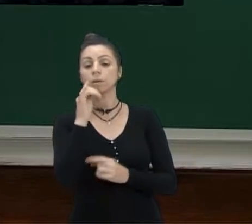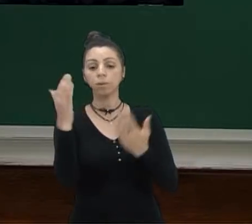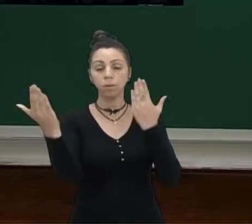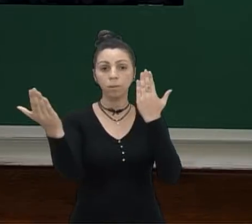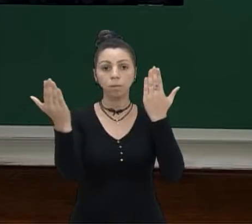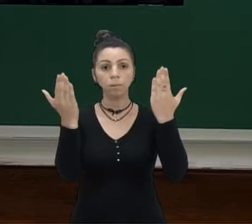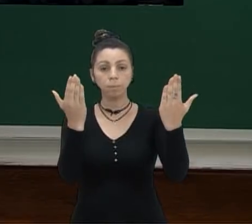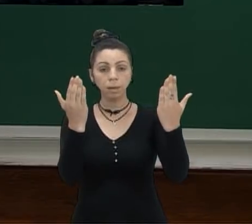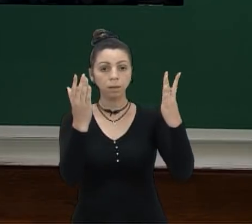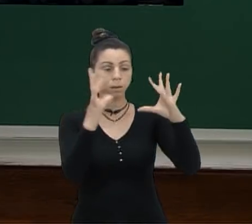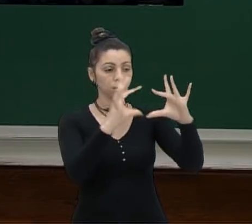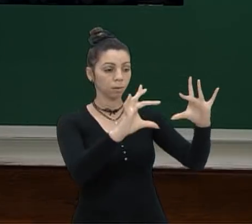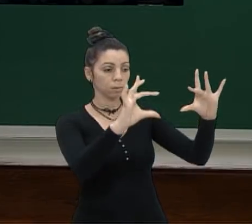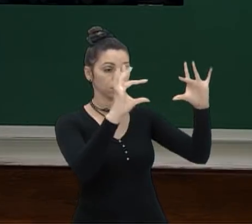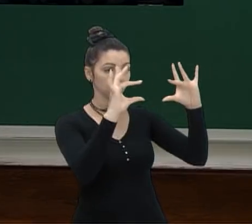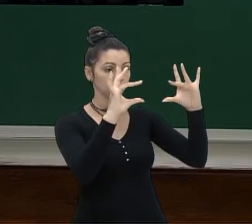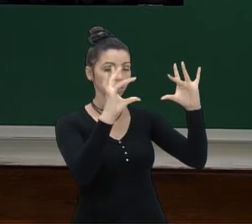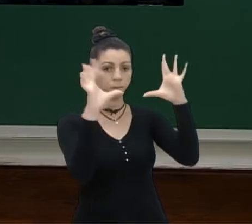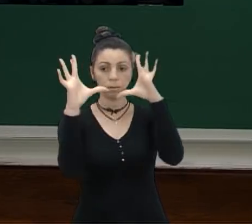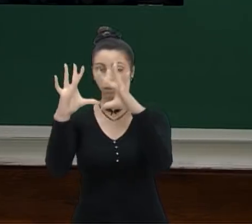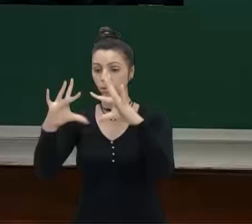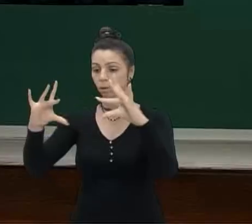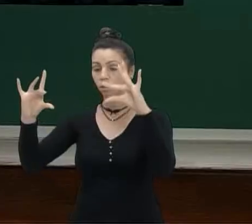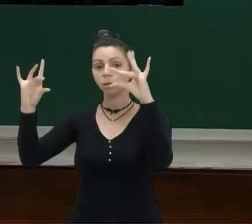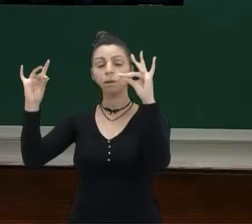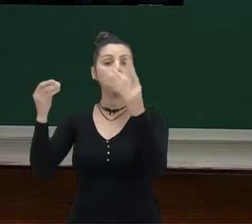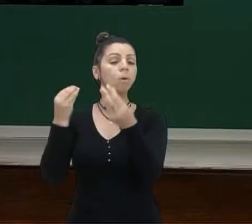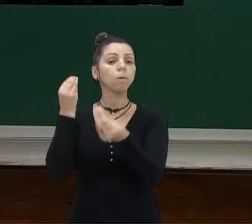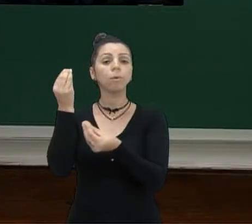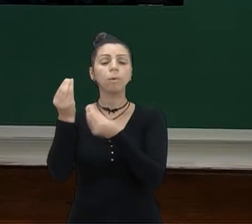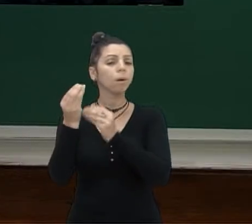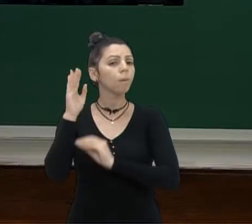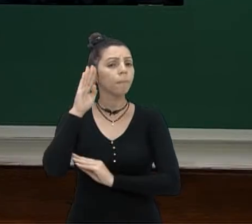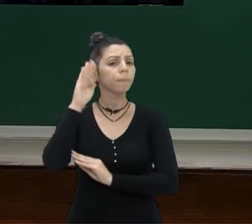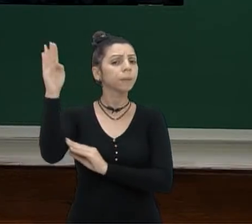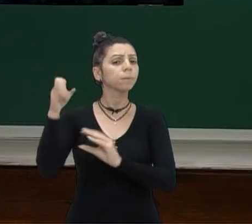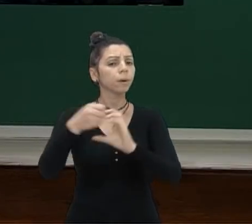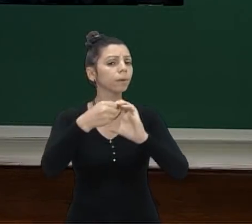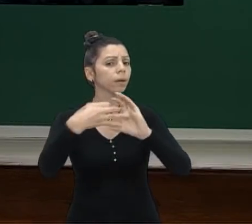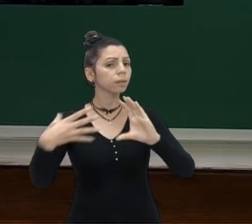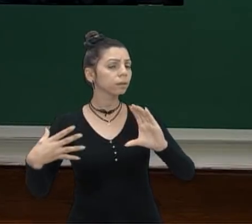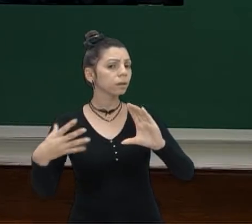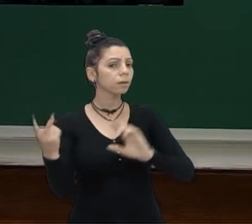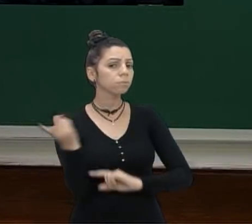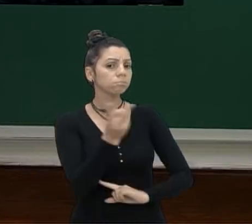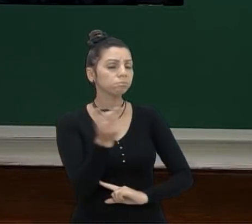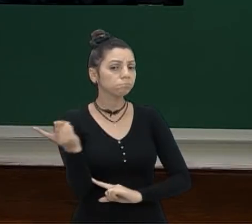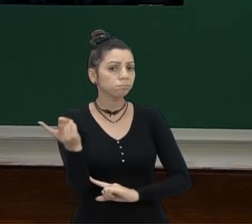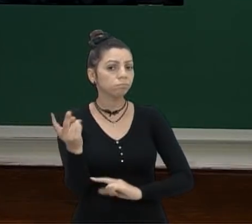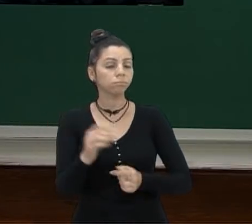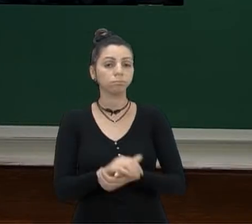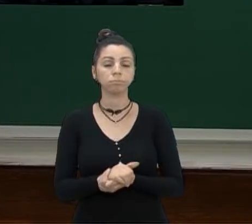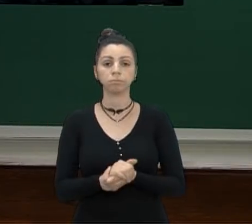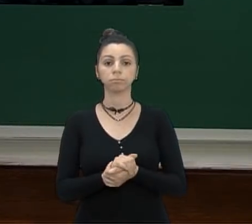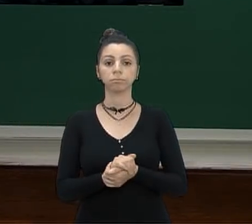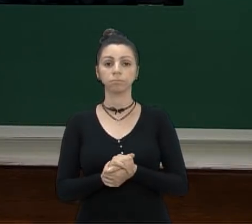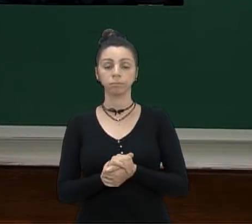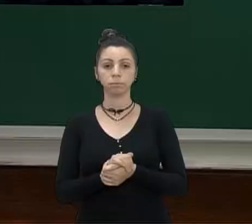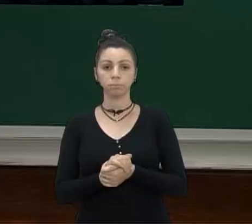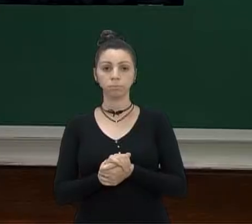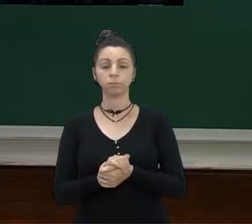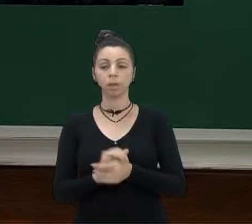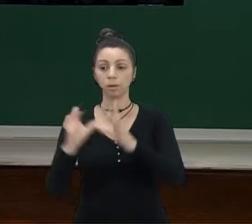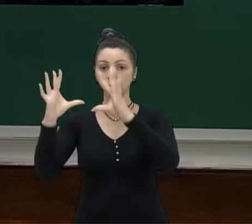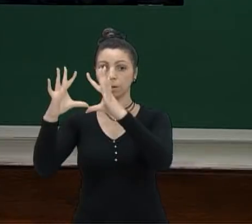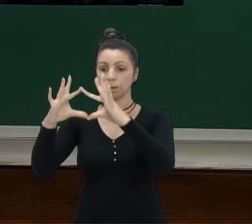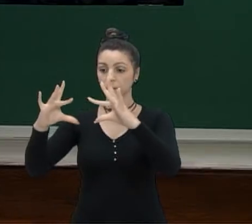estado sólido com o estado líquido, qual que é a principal característica? As partículas no estado